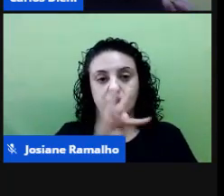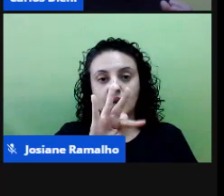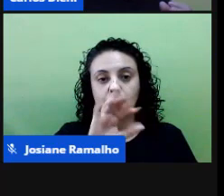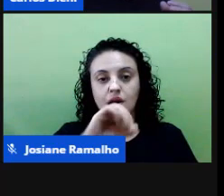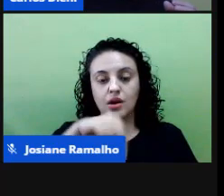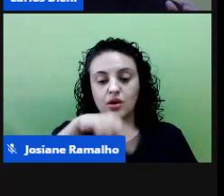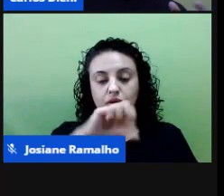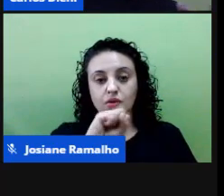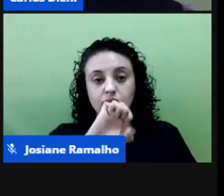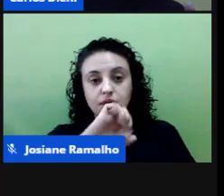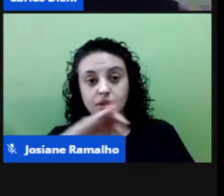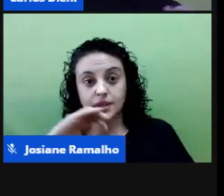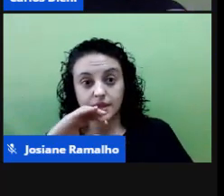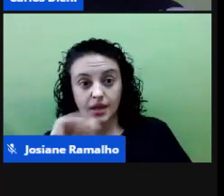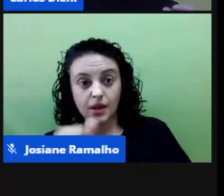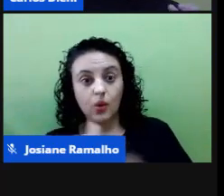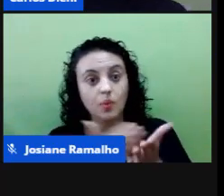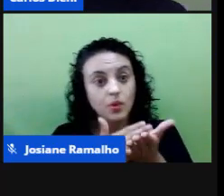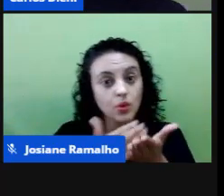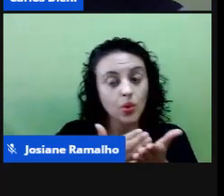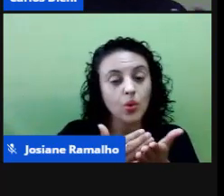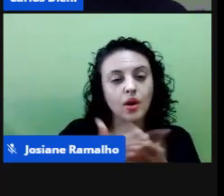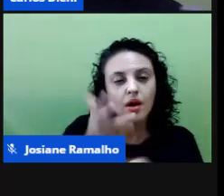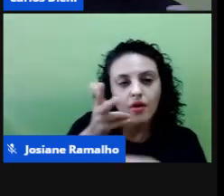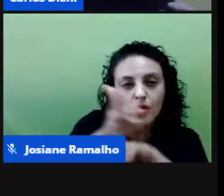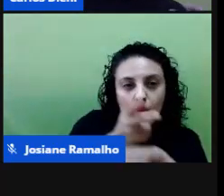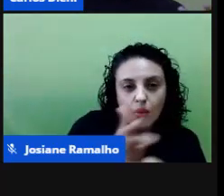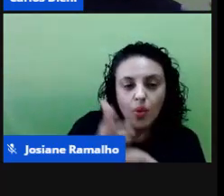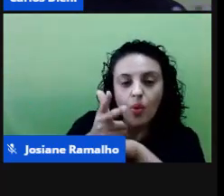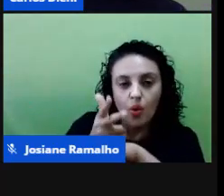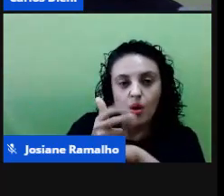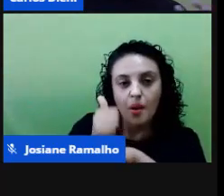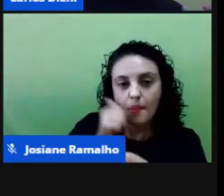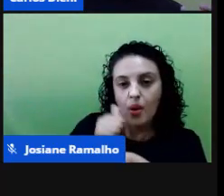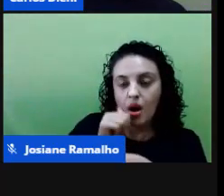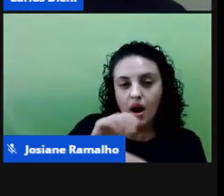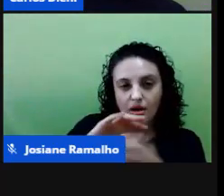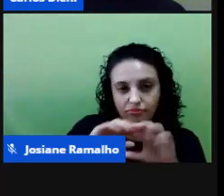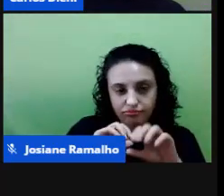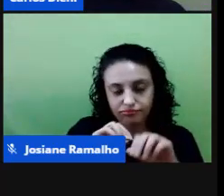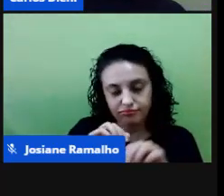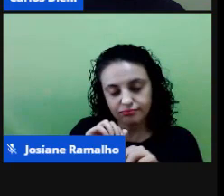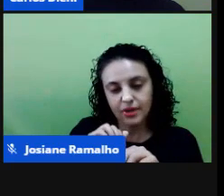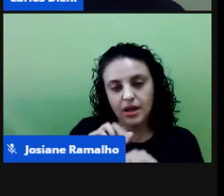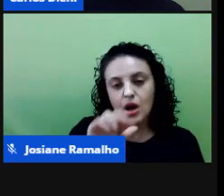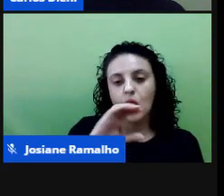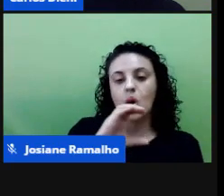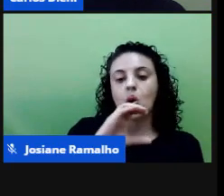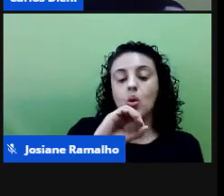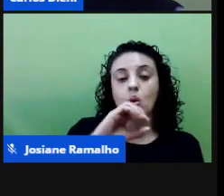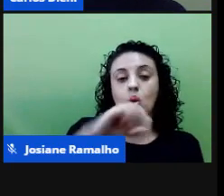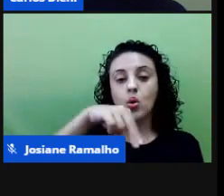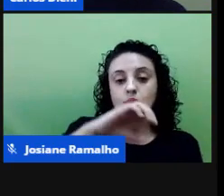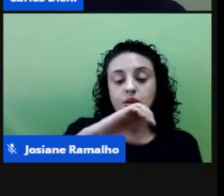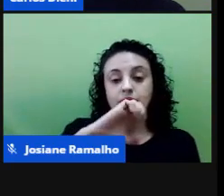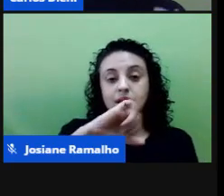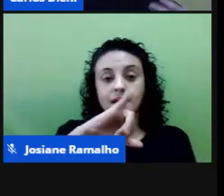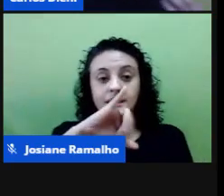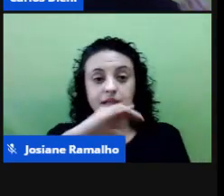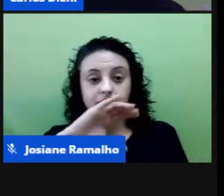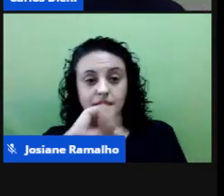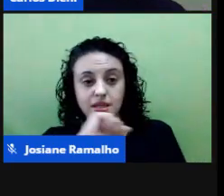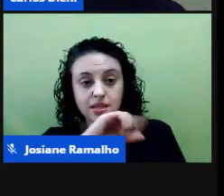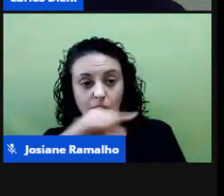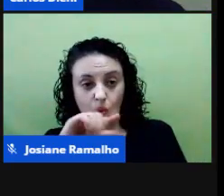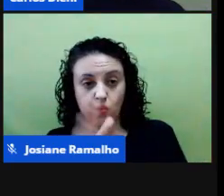dos Bugres, que é de 1980, que é um curta-metragem que foi premiado nacionalmente. Ela fez